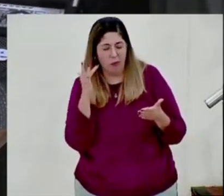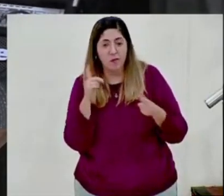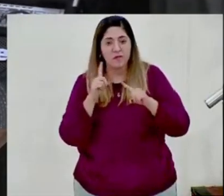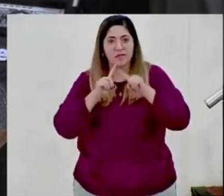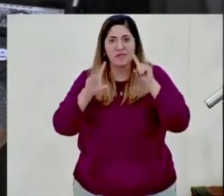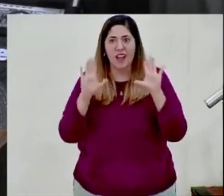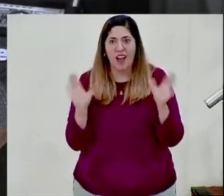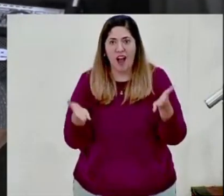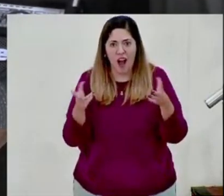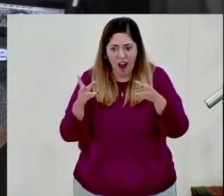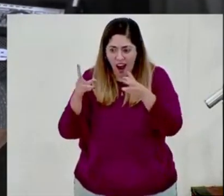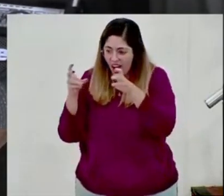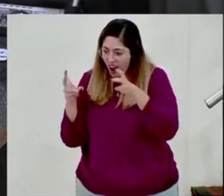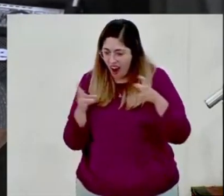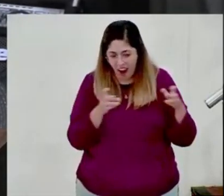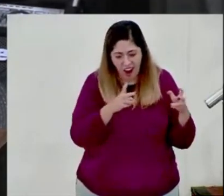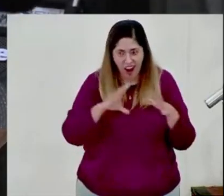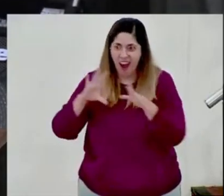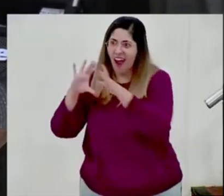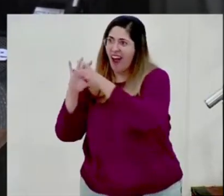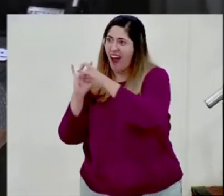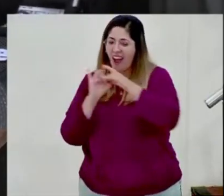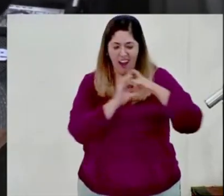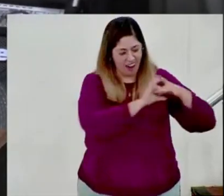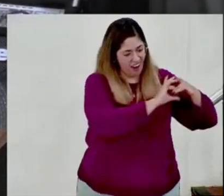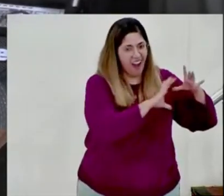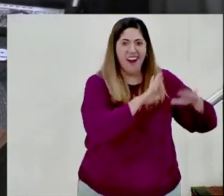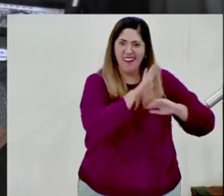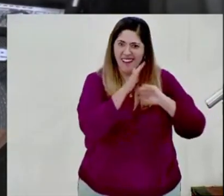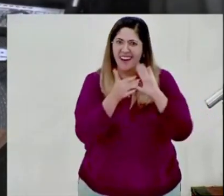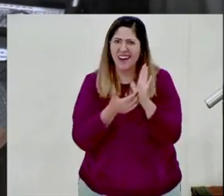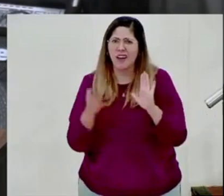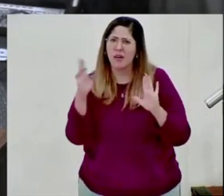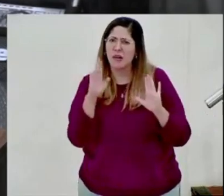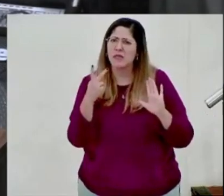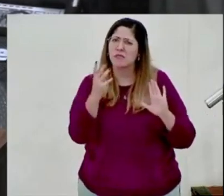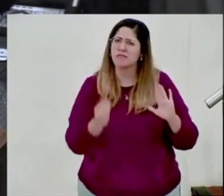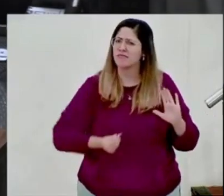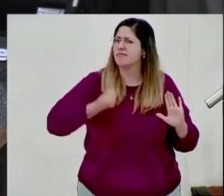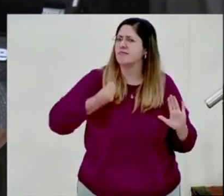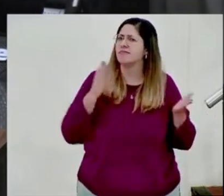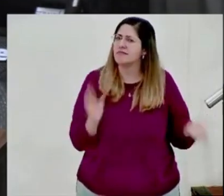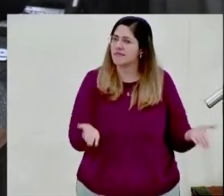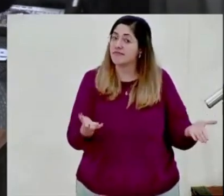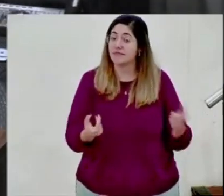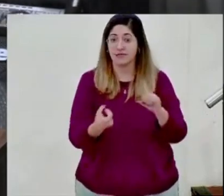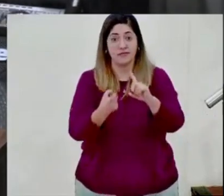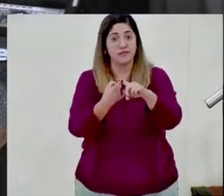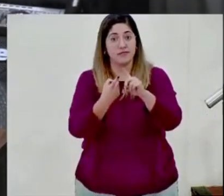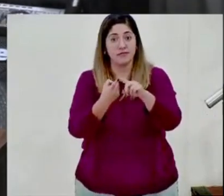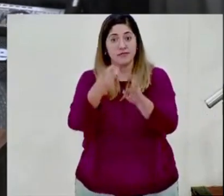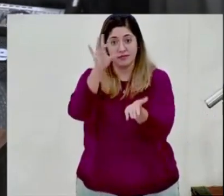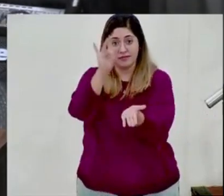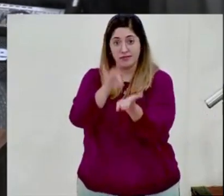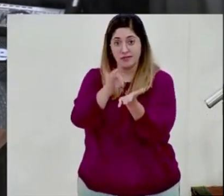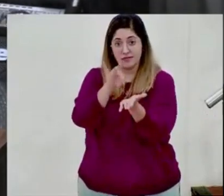Você percebe? Então, eu quero pensar com você em como aplicar esses conhecimentos. Primeiro, a verdade da palavra de Deus.